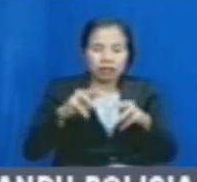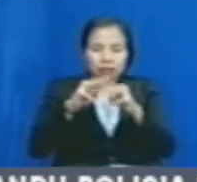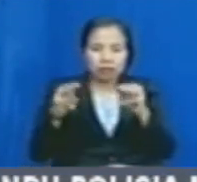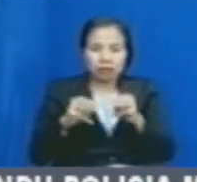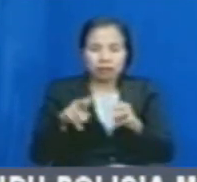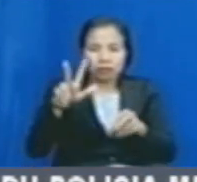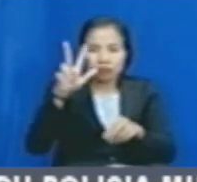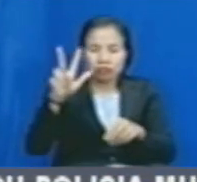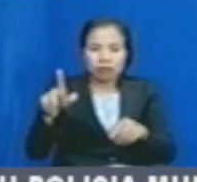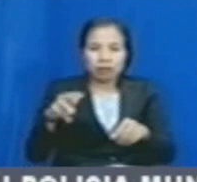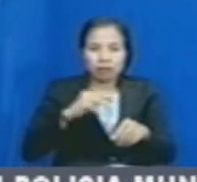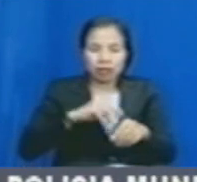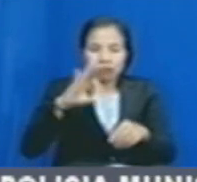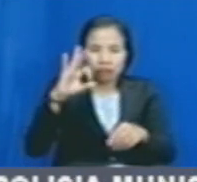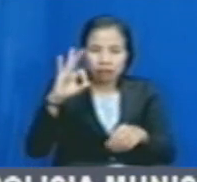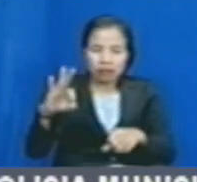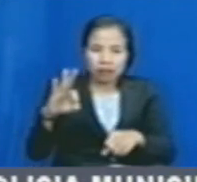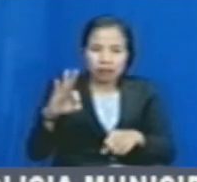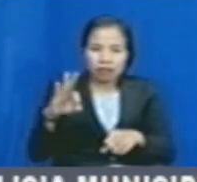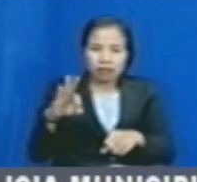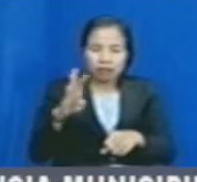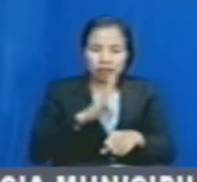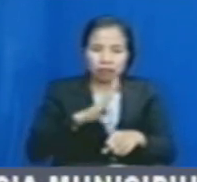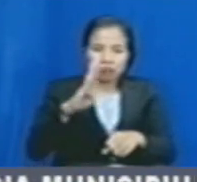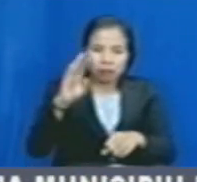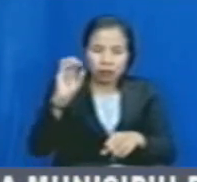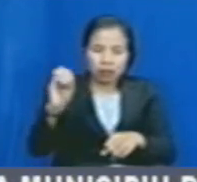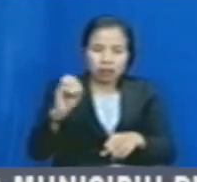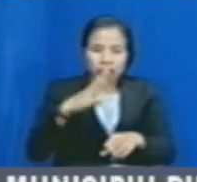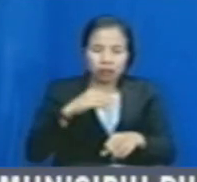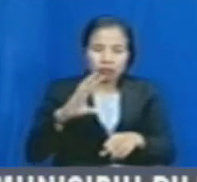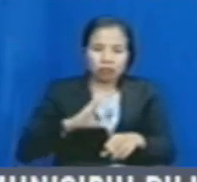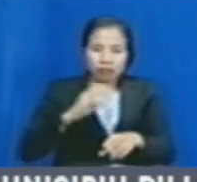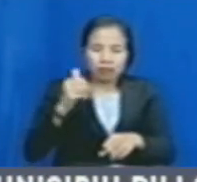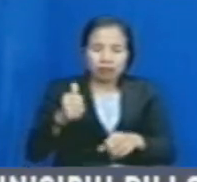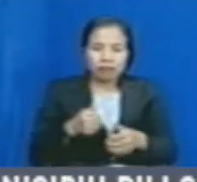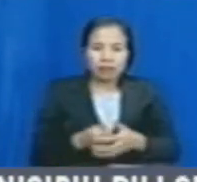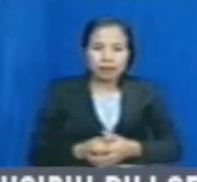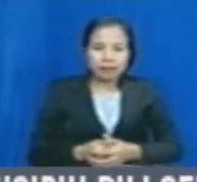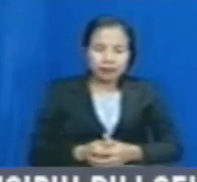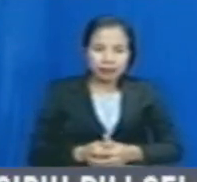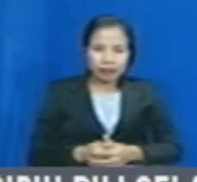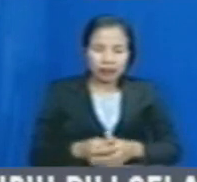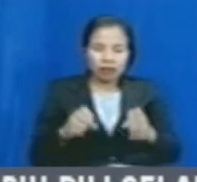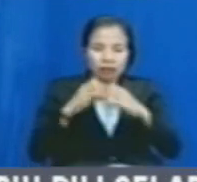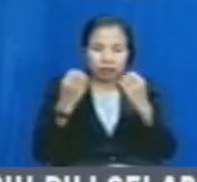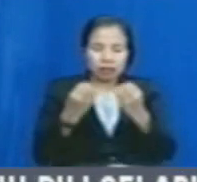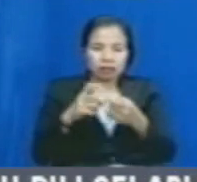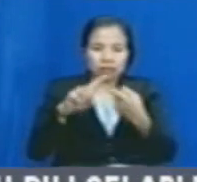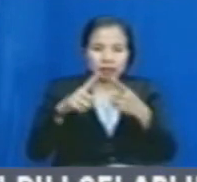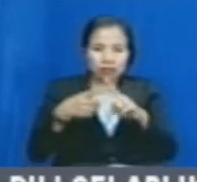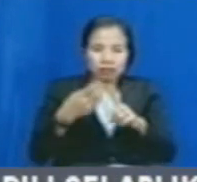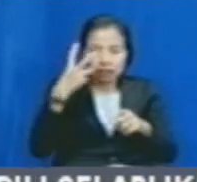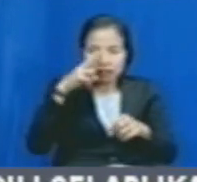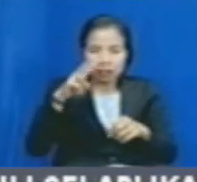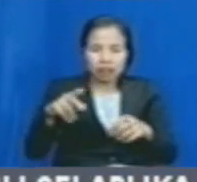Hanesan, Manufahi, Bobonaro, no a Covalema. Ok. Mas você onde é belo hare kata